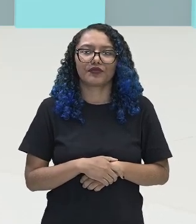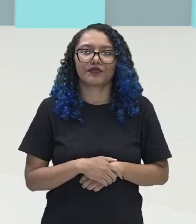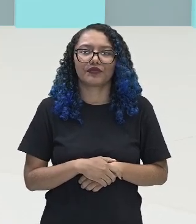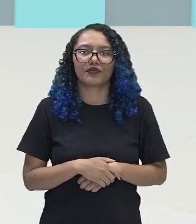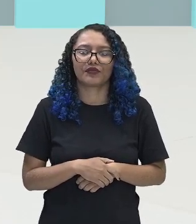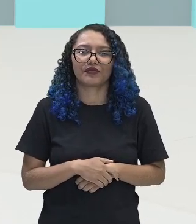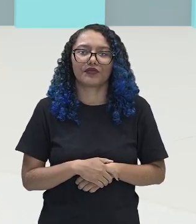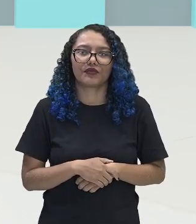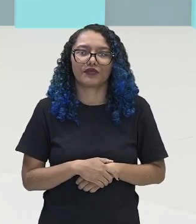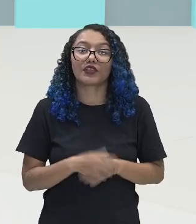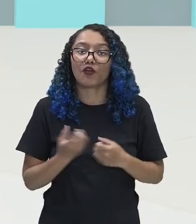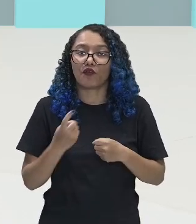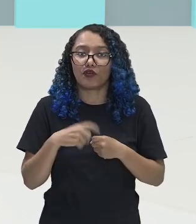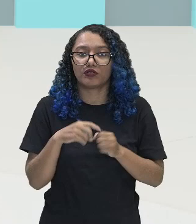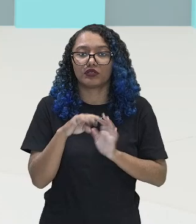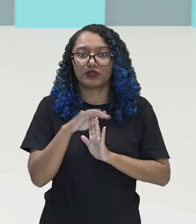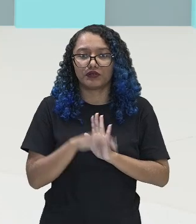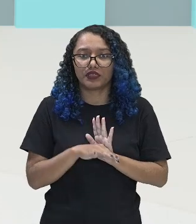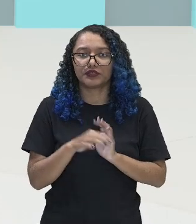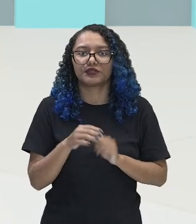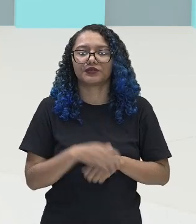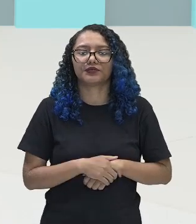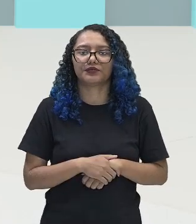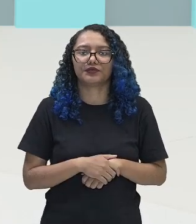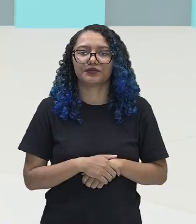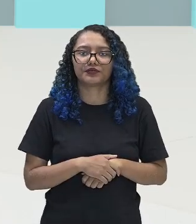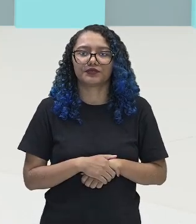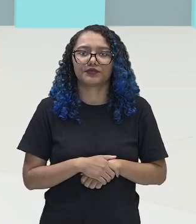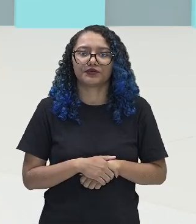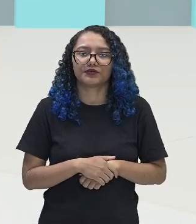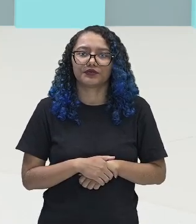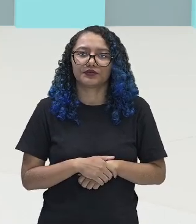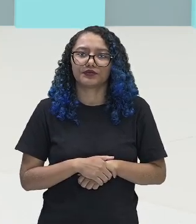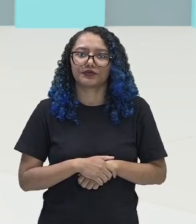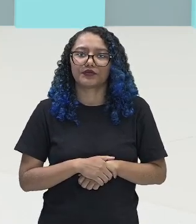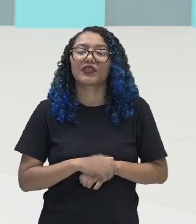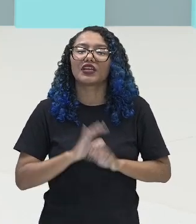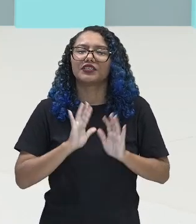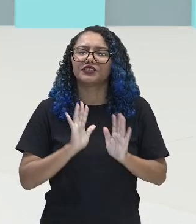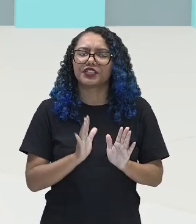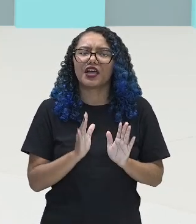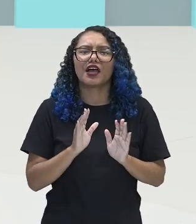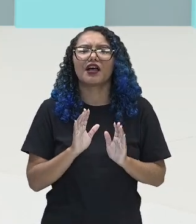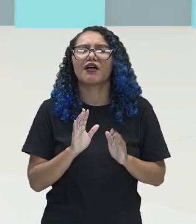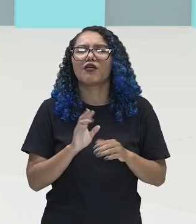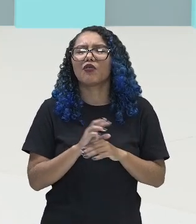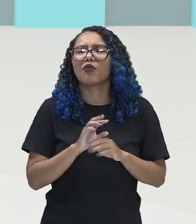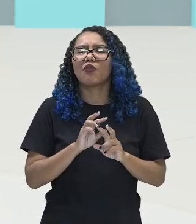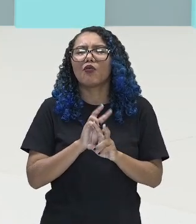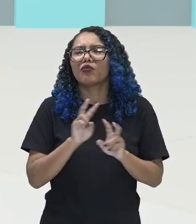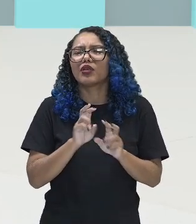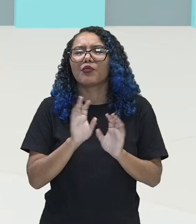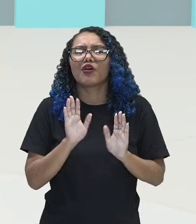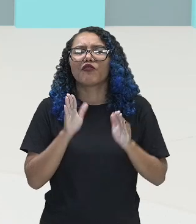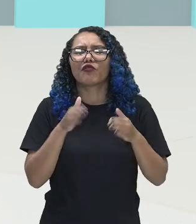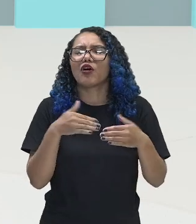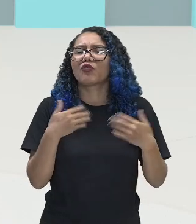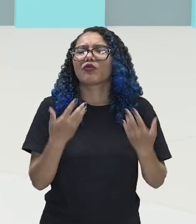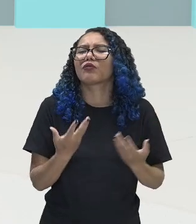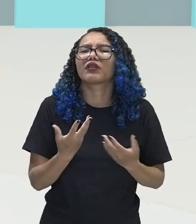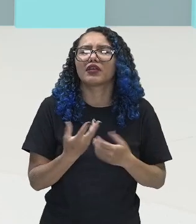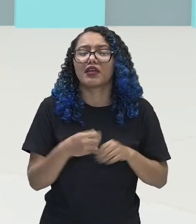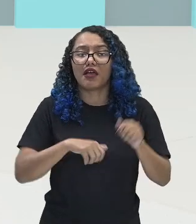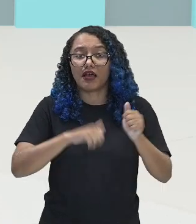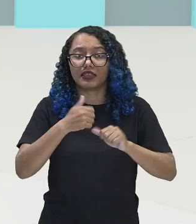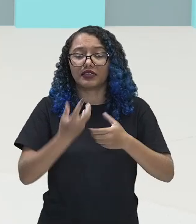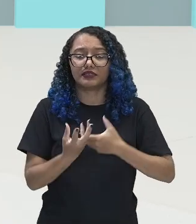fato. O nosso querido Daniel, ele já se volta para uma análise mais né, mais para dentro, de